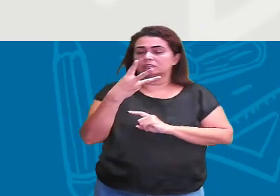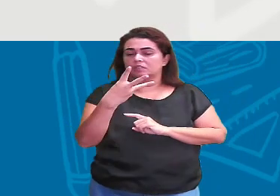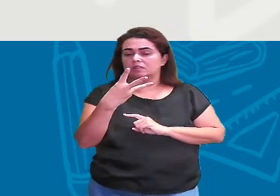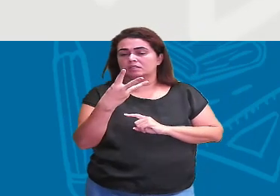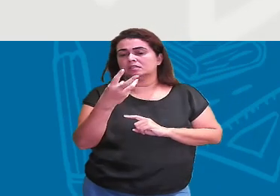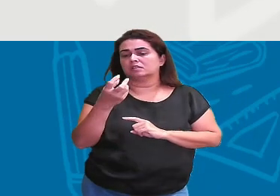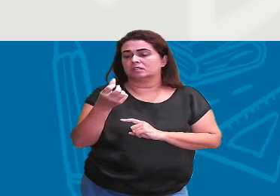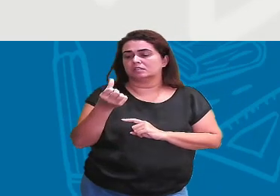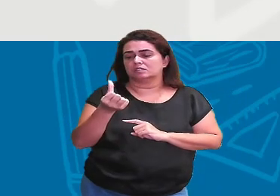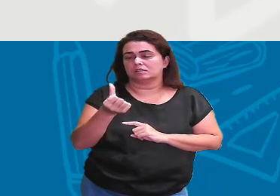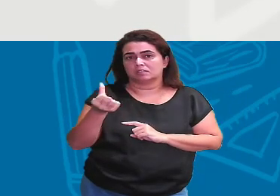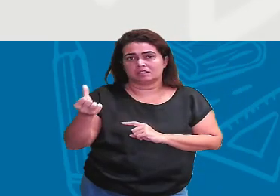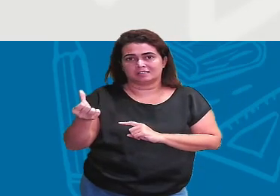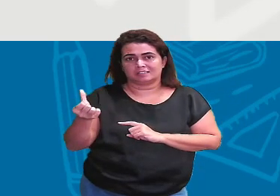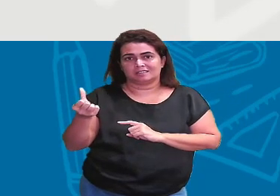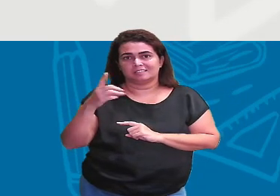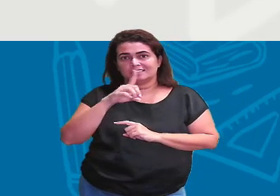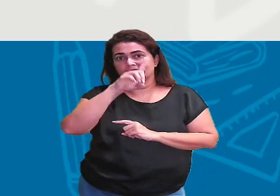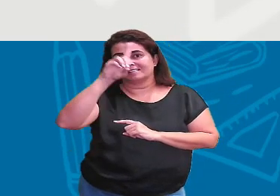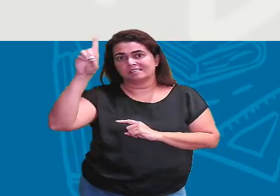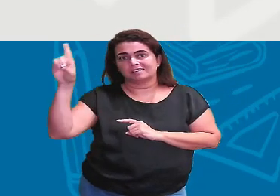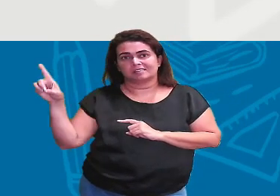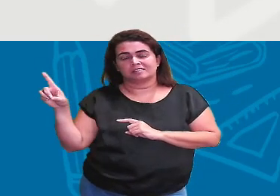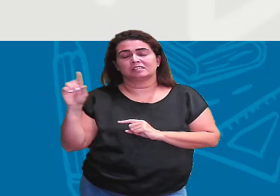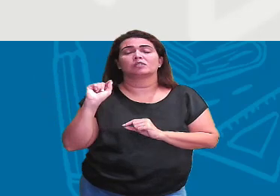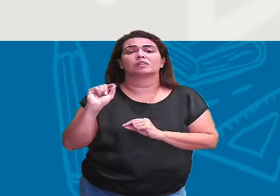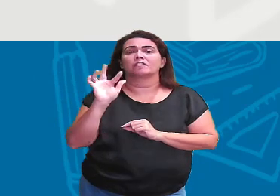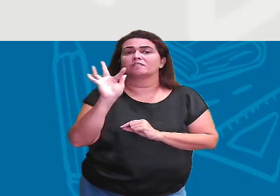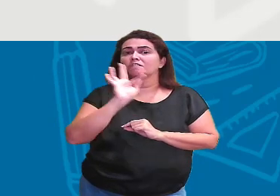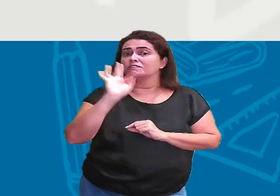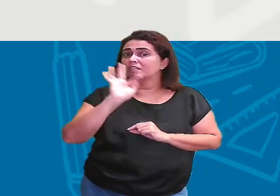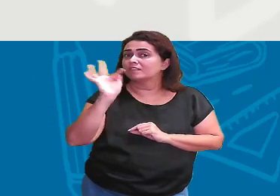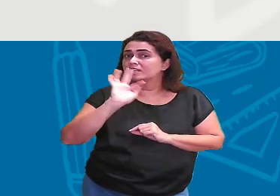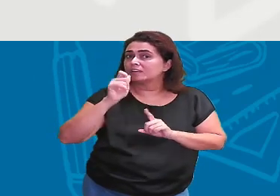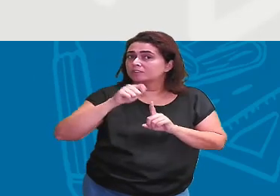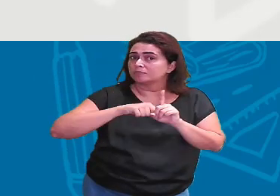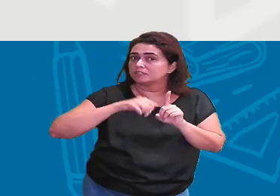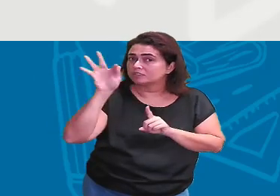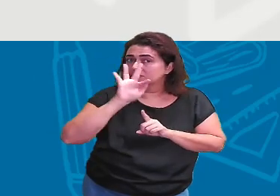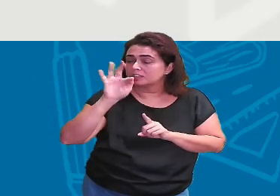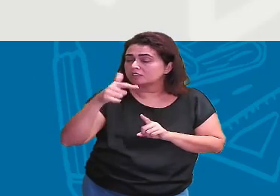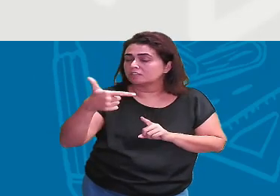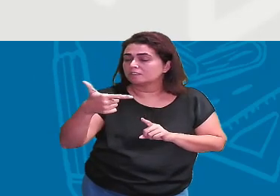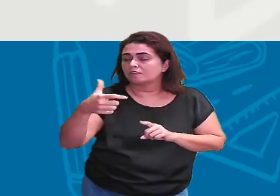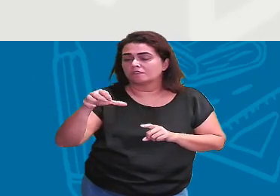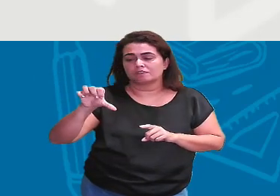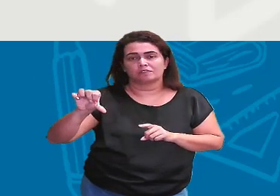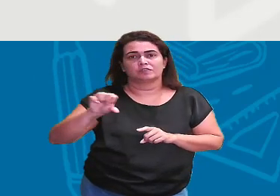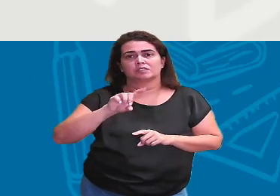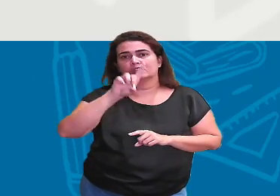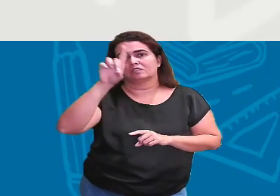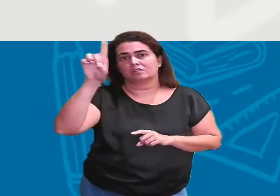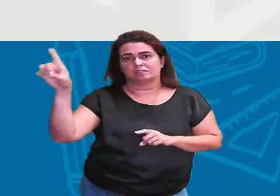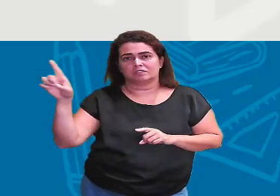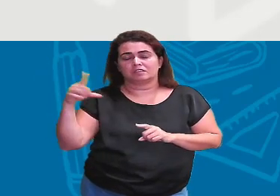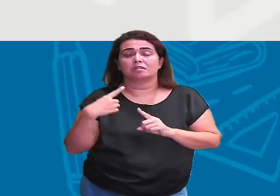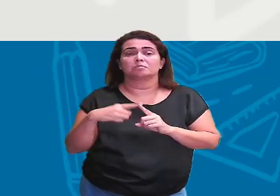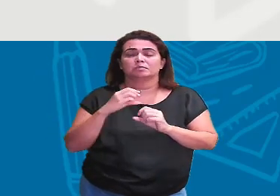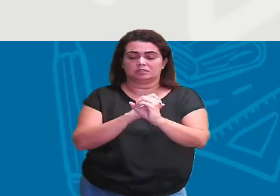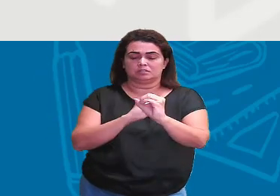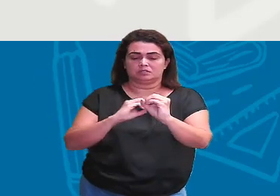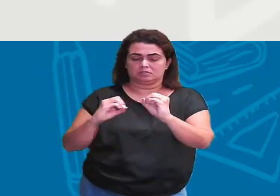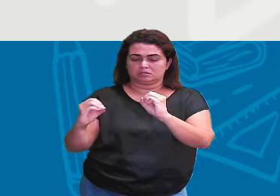366 dias, entra um dia a mais, né, o 29 de fevereiro, né? Por conta disso, porque durante o movimento de